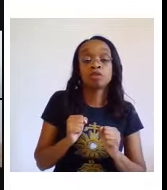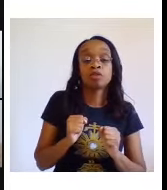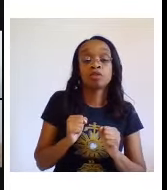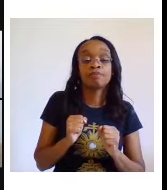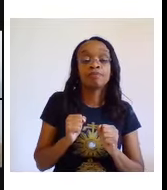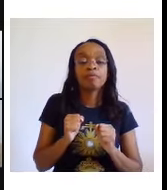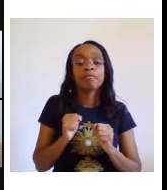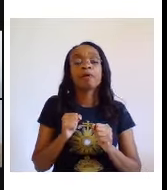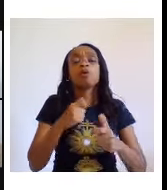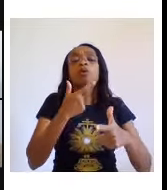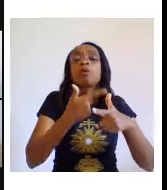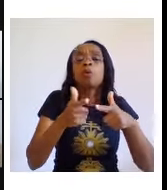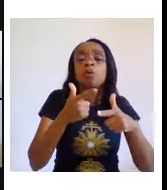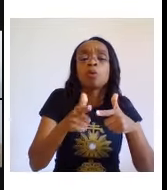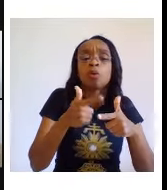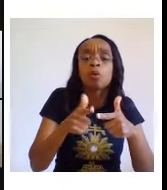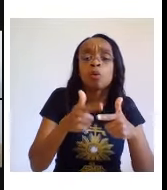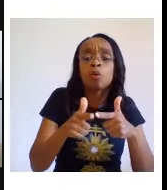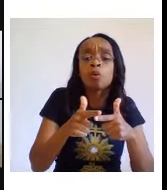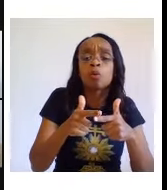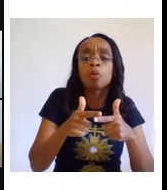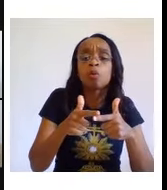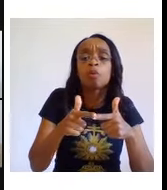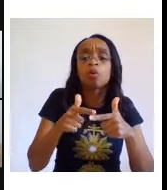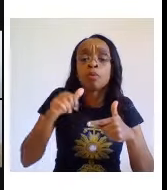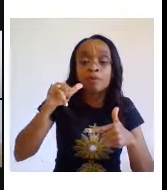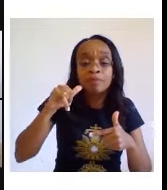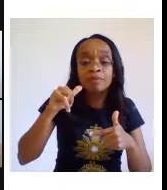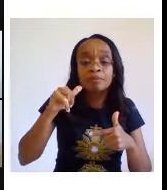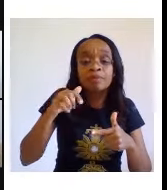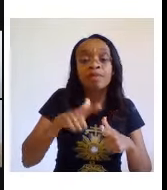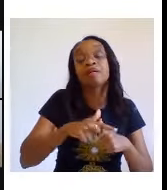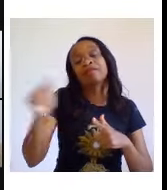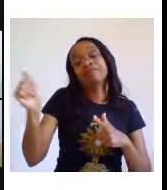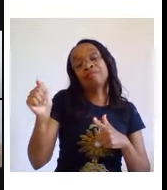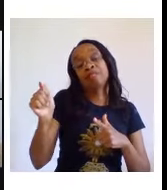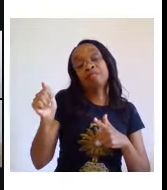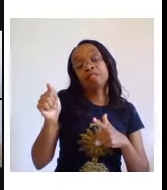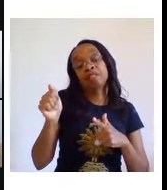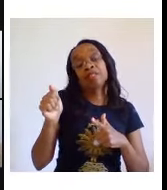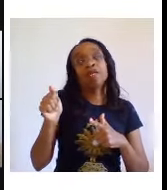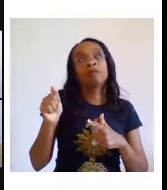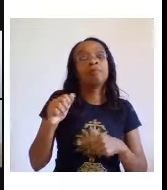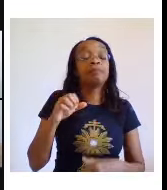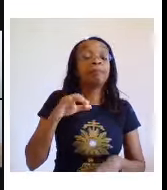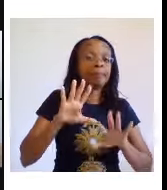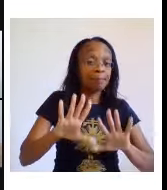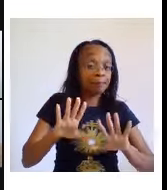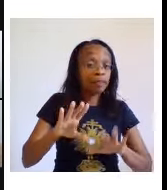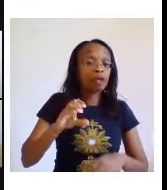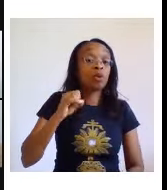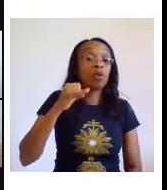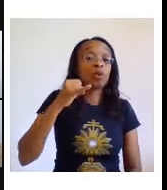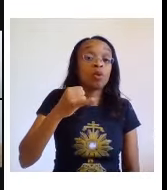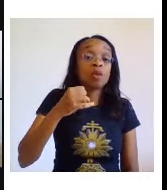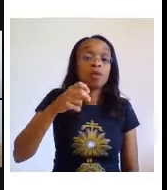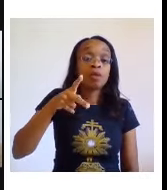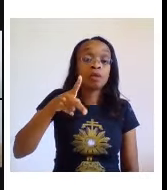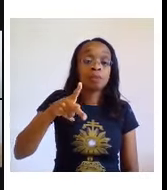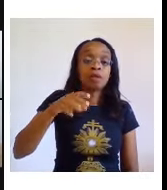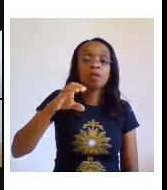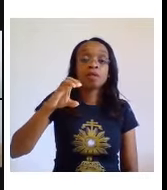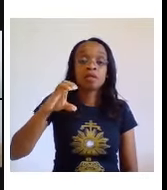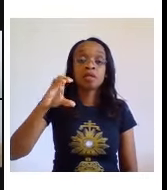solucionar esses problemas, né? Mas o IPCC ele não diz como cada país deve fazer. Ele